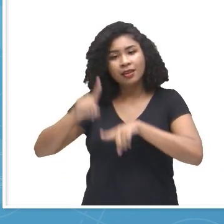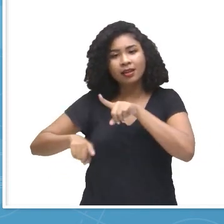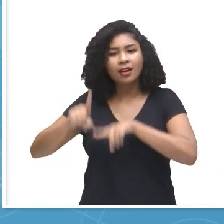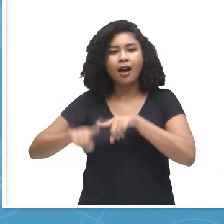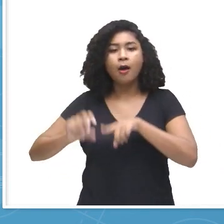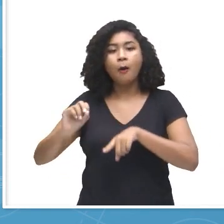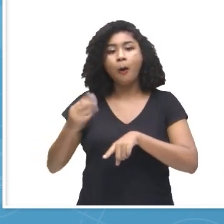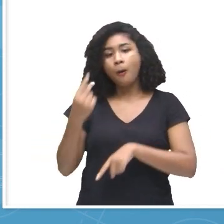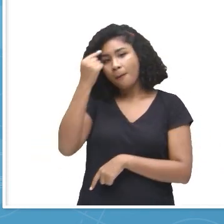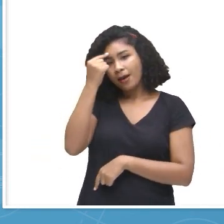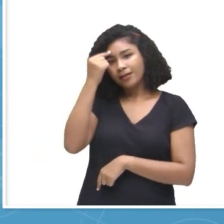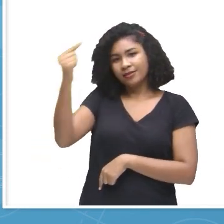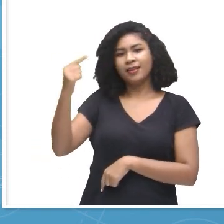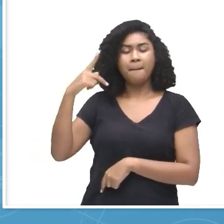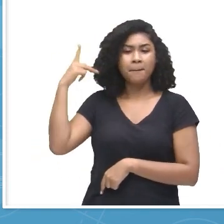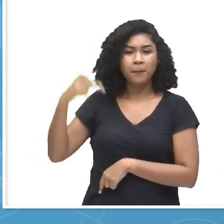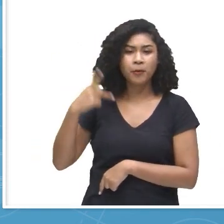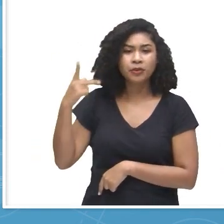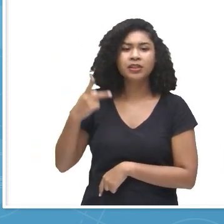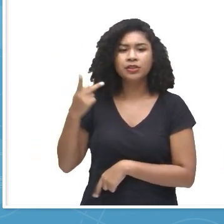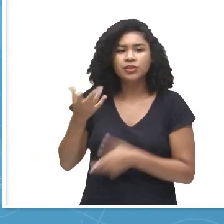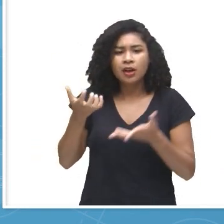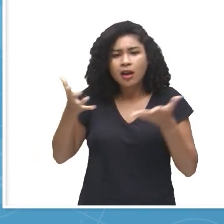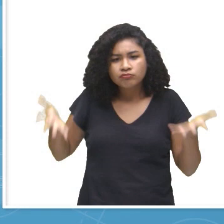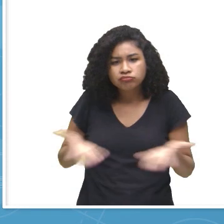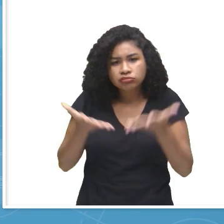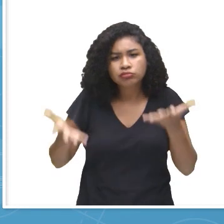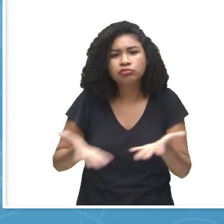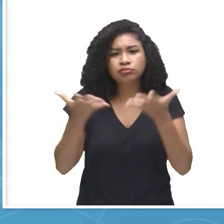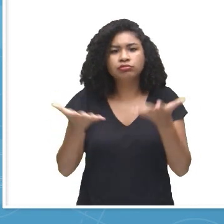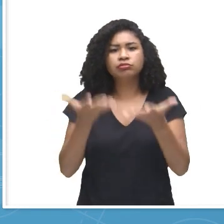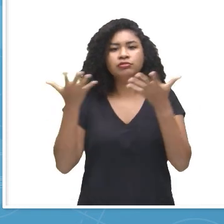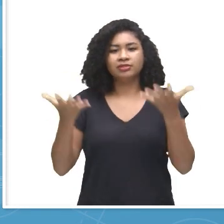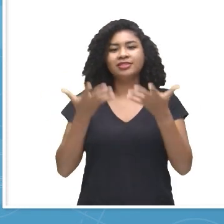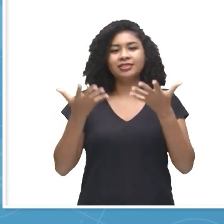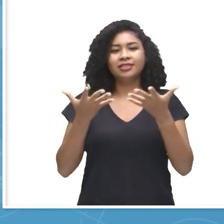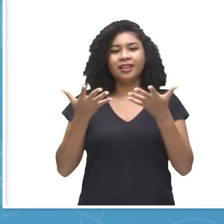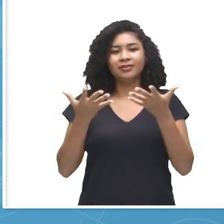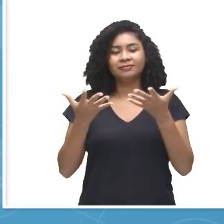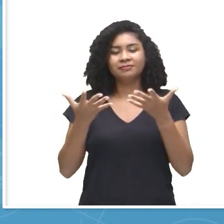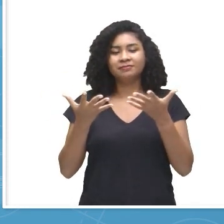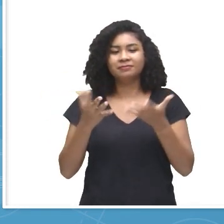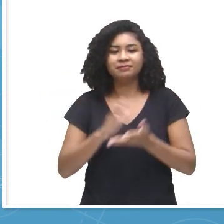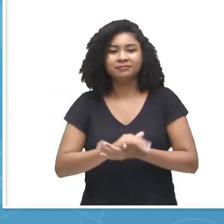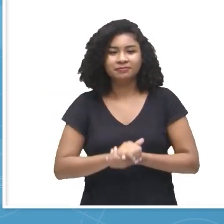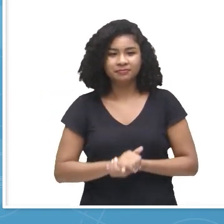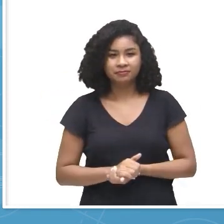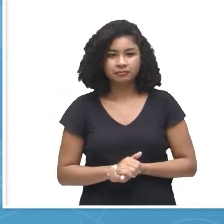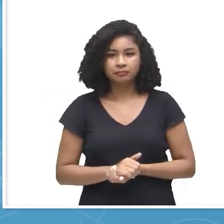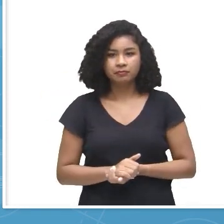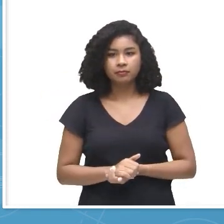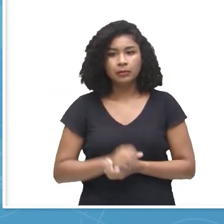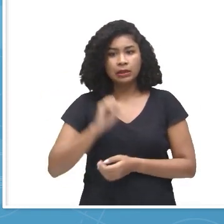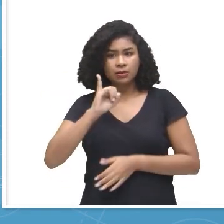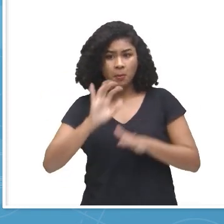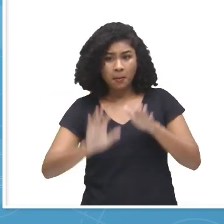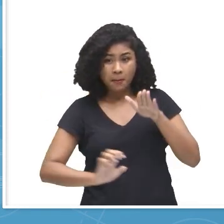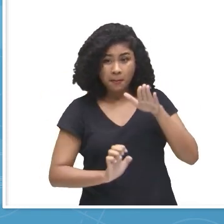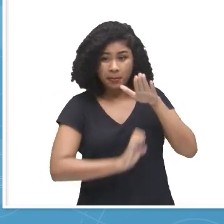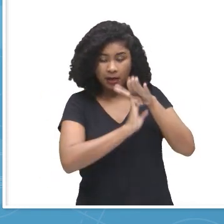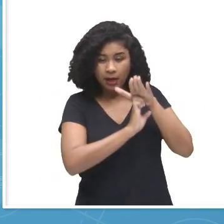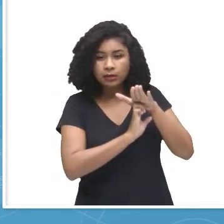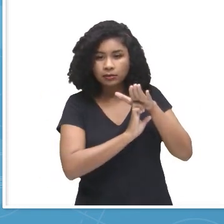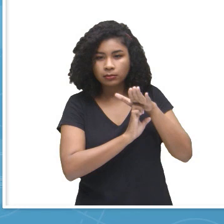de uma audiência para uma causa, posição ou atuação. Quando uma empresa produz algo